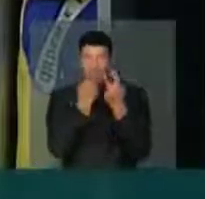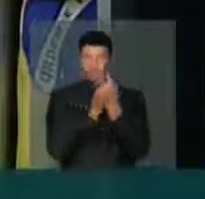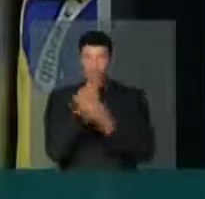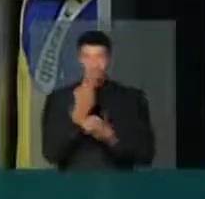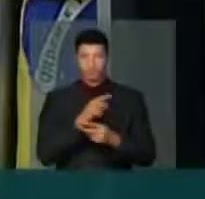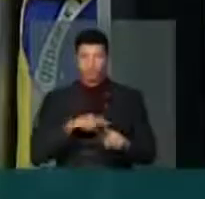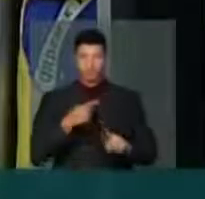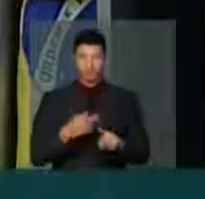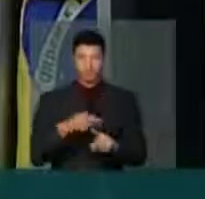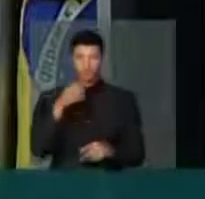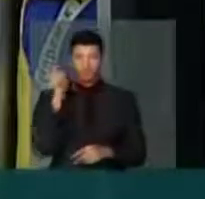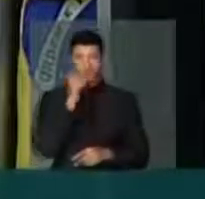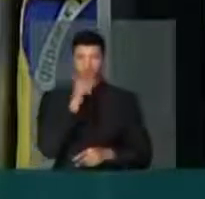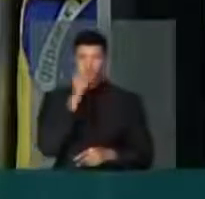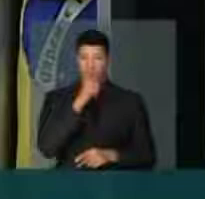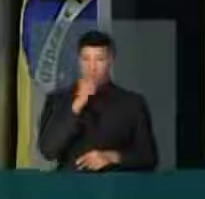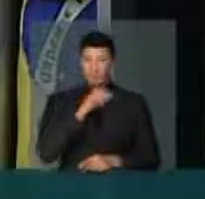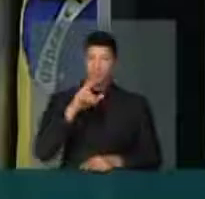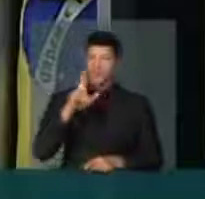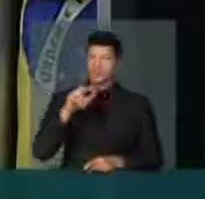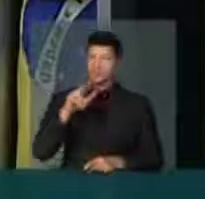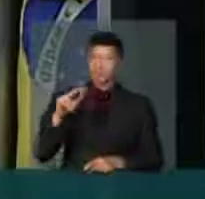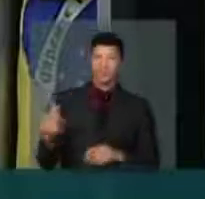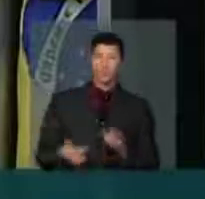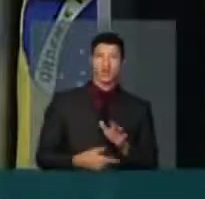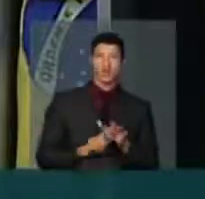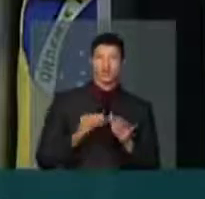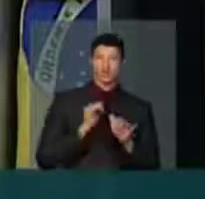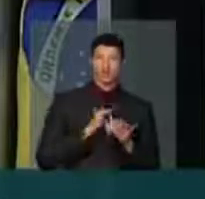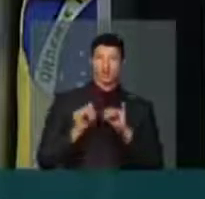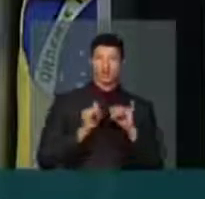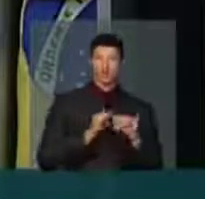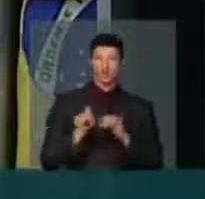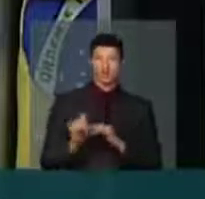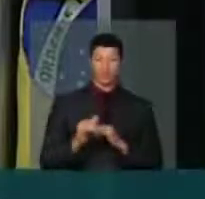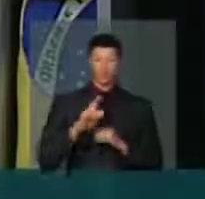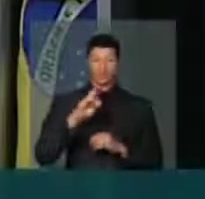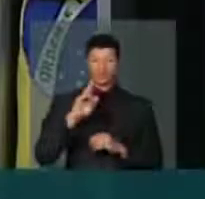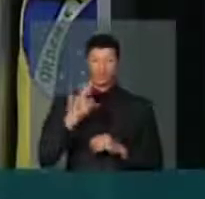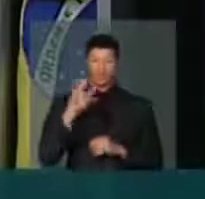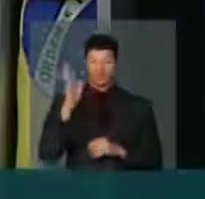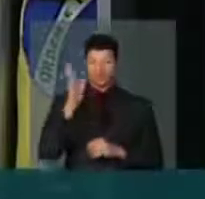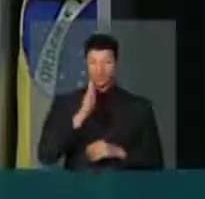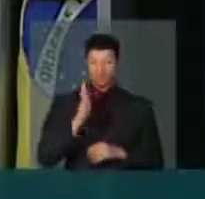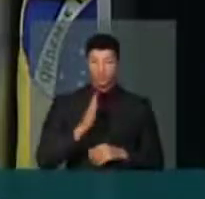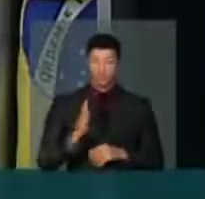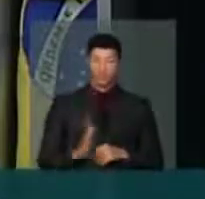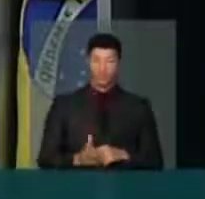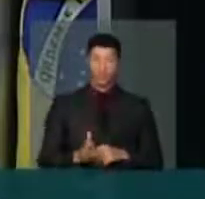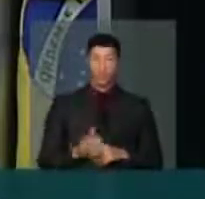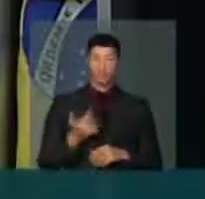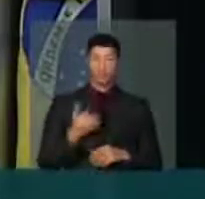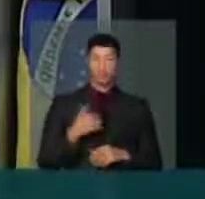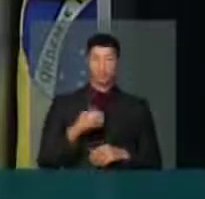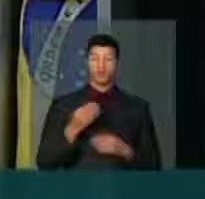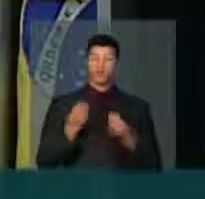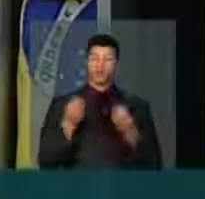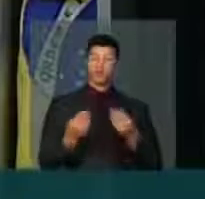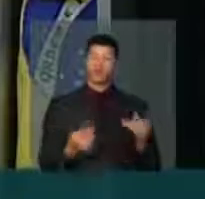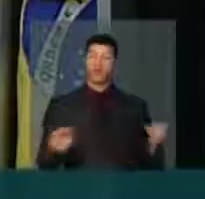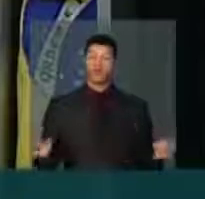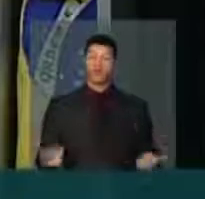A maior mentira nunca antes contada na história do Brasil. Deu a